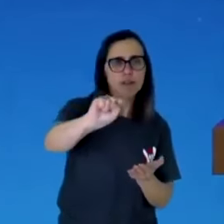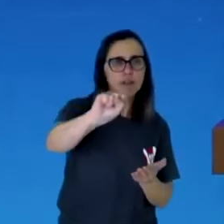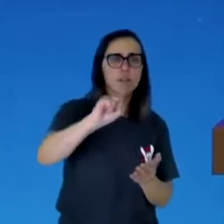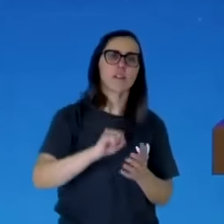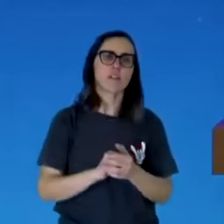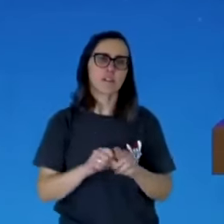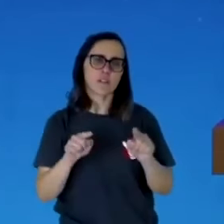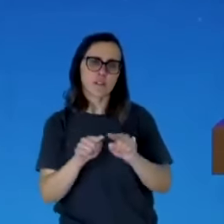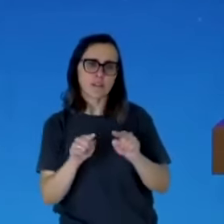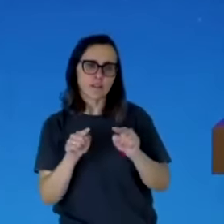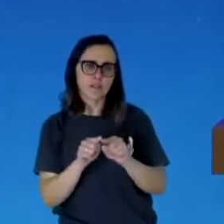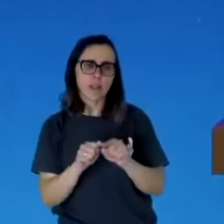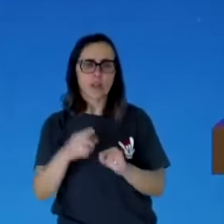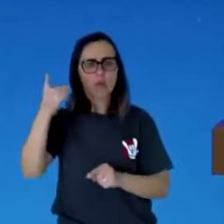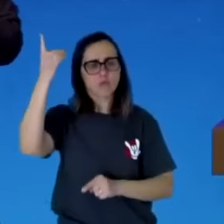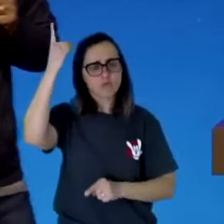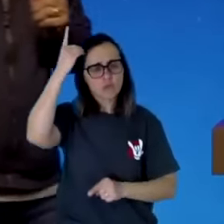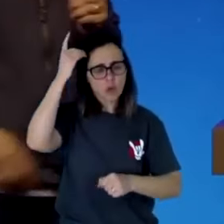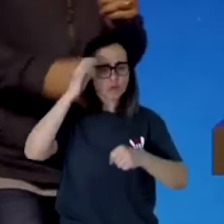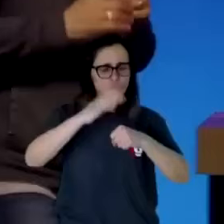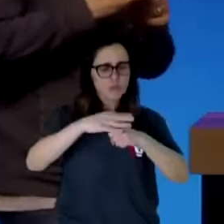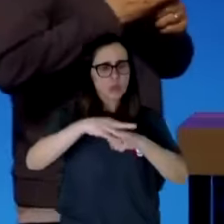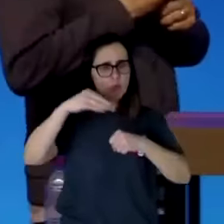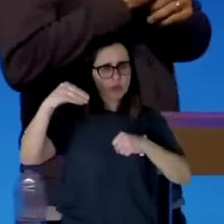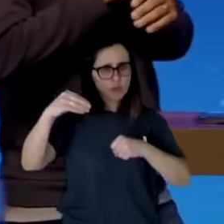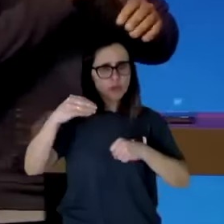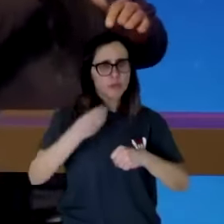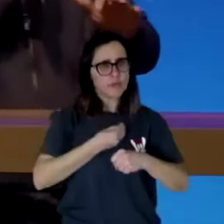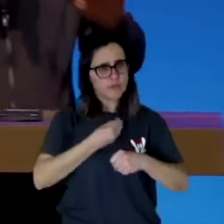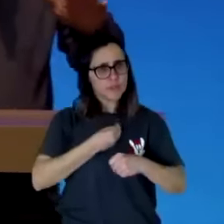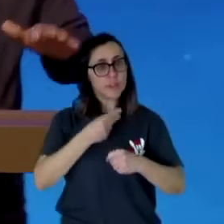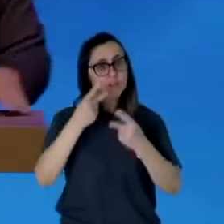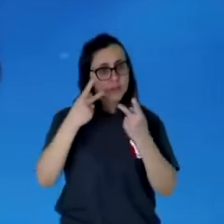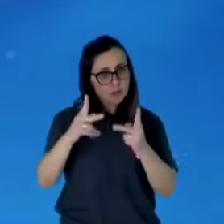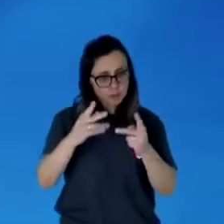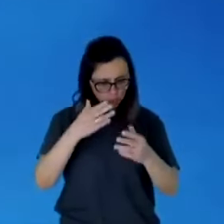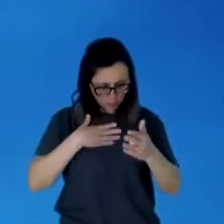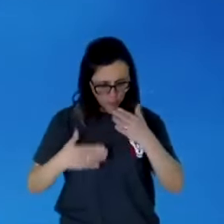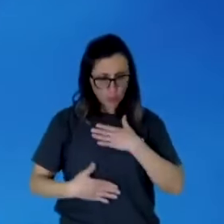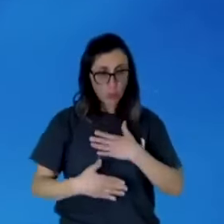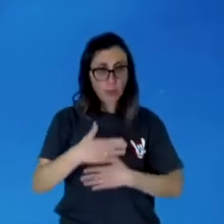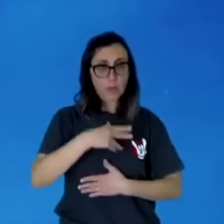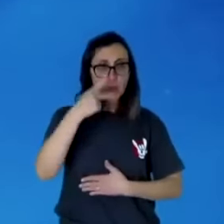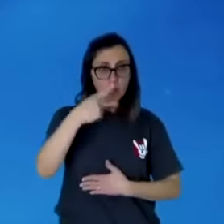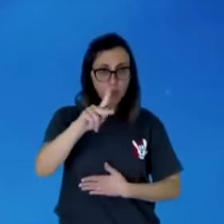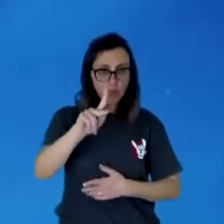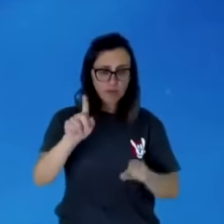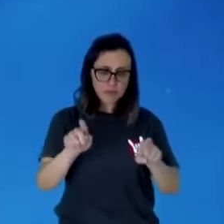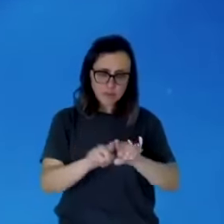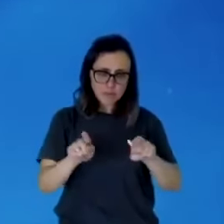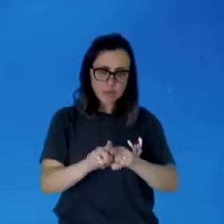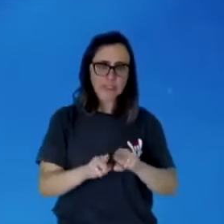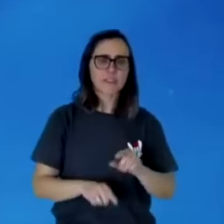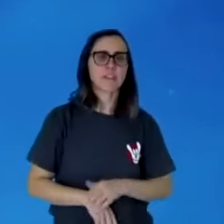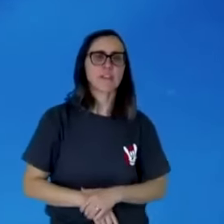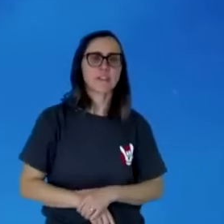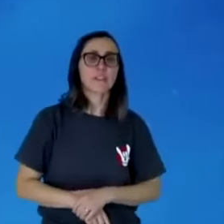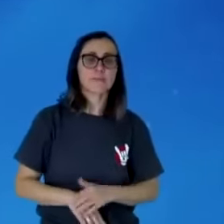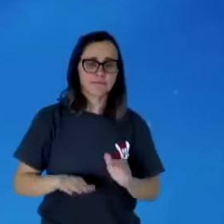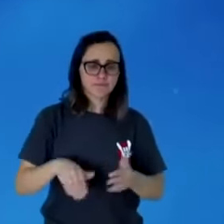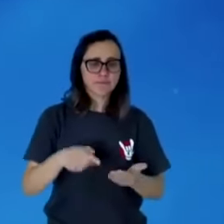ele manifesta também para você amém então você que tá chegando pra igreja você precisa